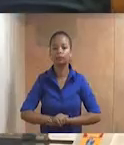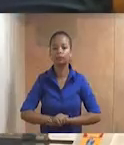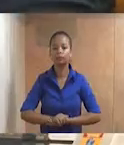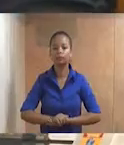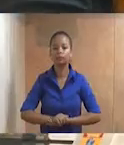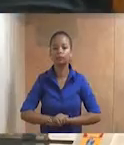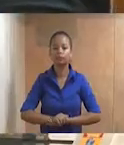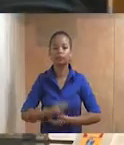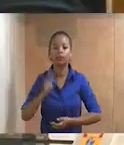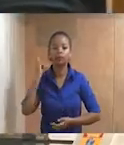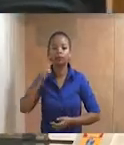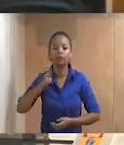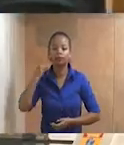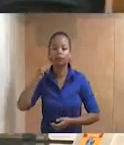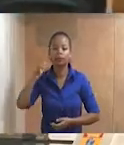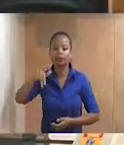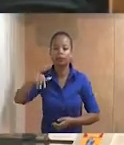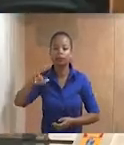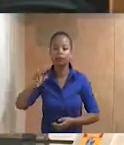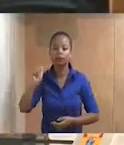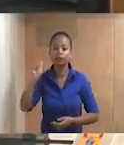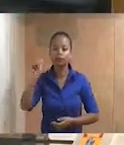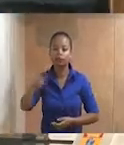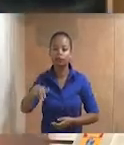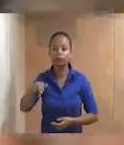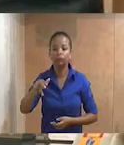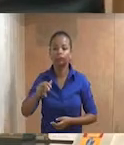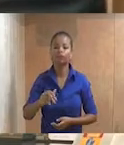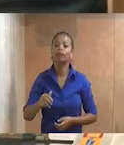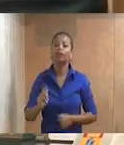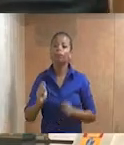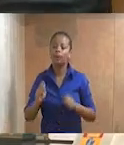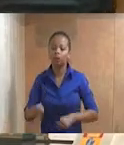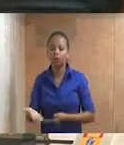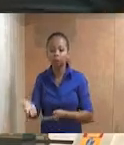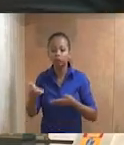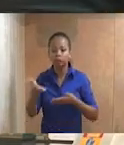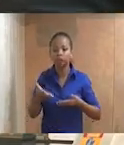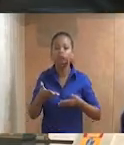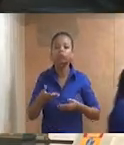Vereador Niban Almeida, nesse momento convido para que possa discutir a matéria.